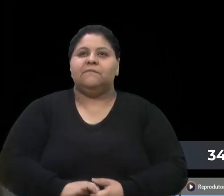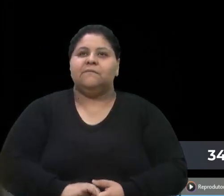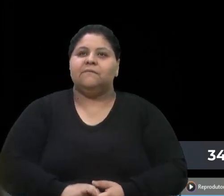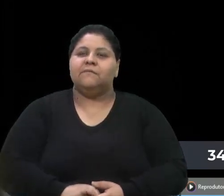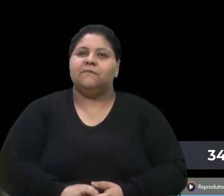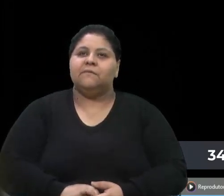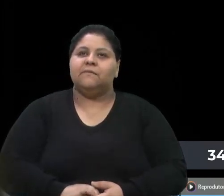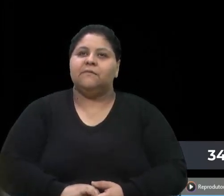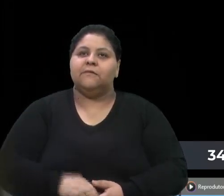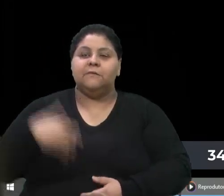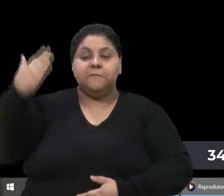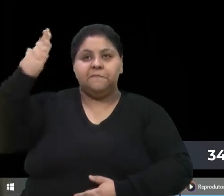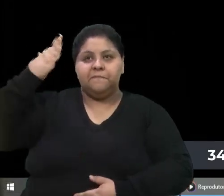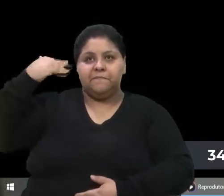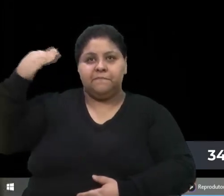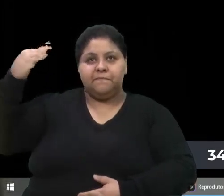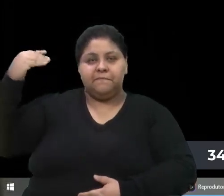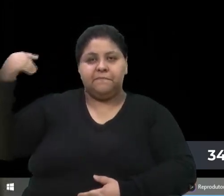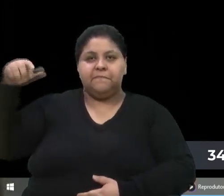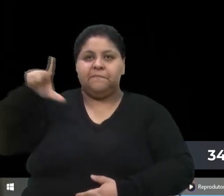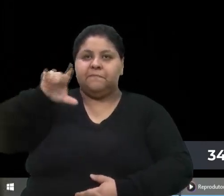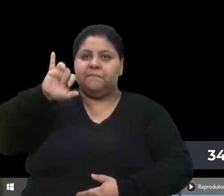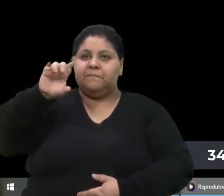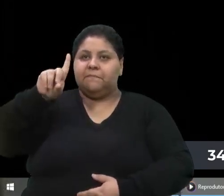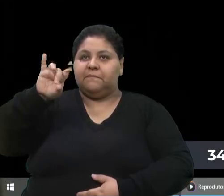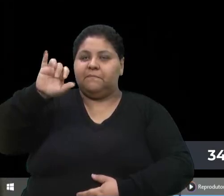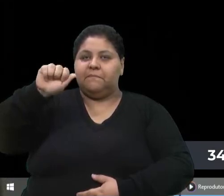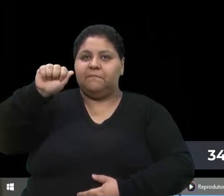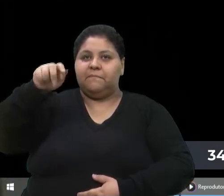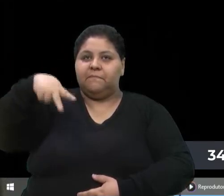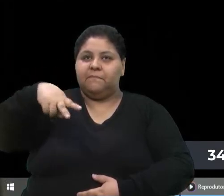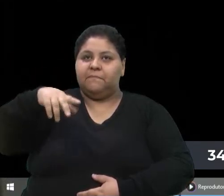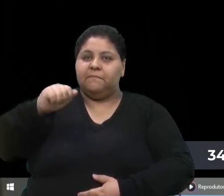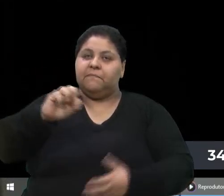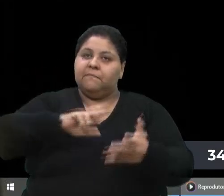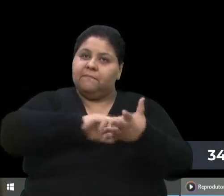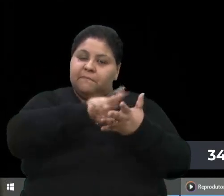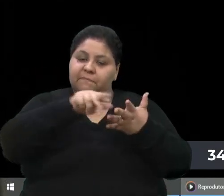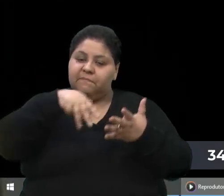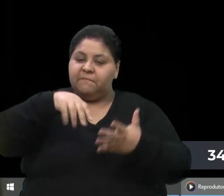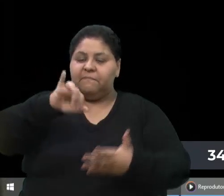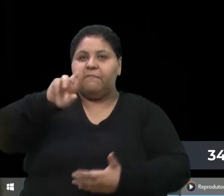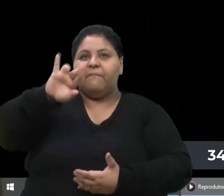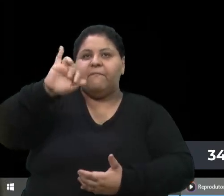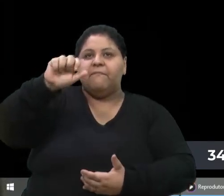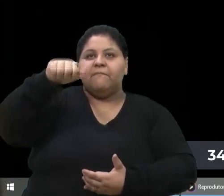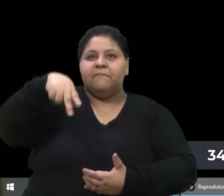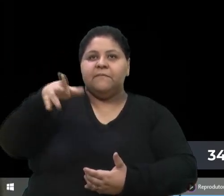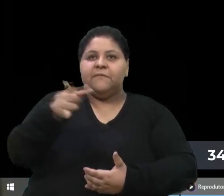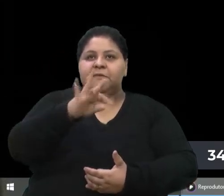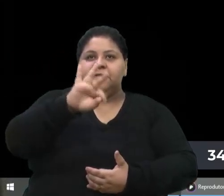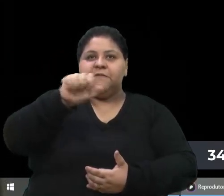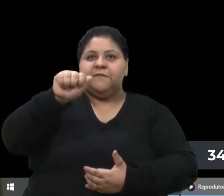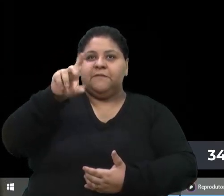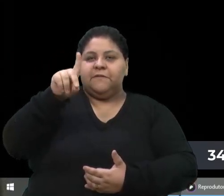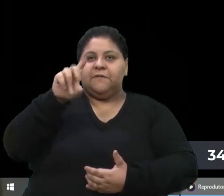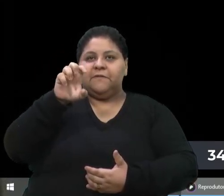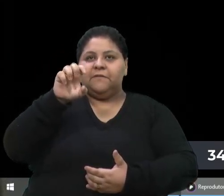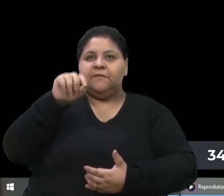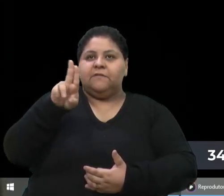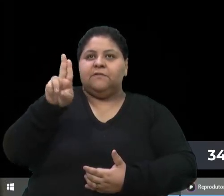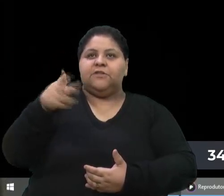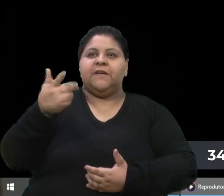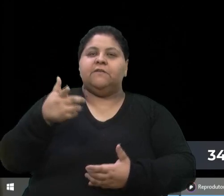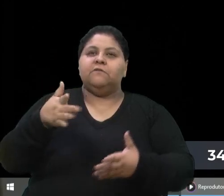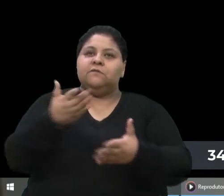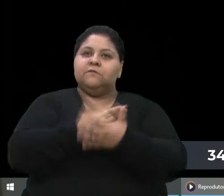Desejo sucesso, então, a Lidiane, a Natália, a Miriam, o Tadeu, o Gerro, o Neto, enfim,